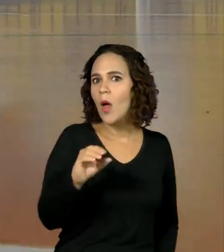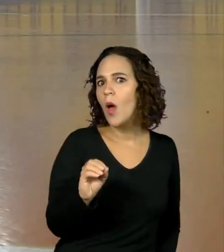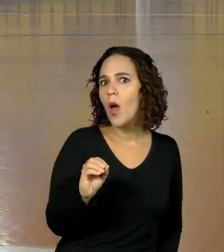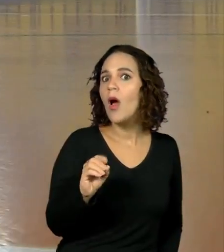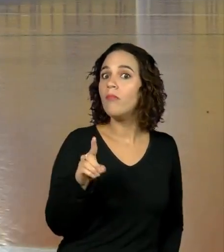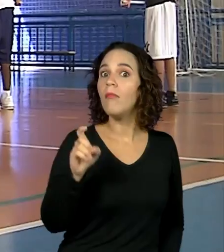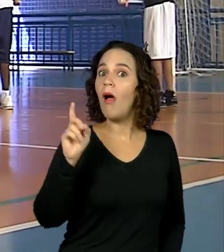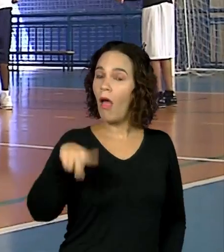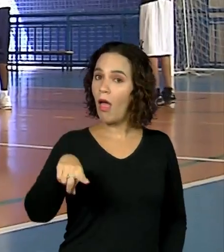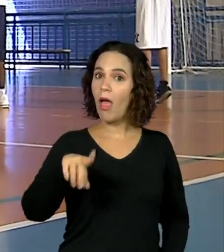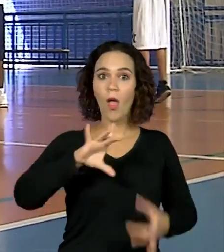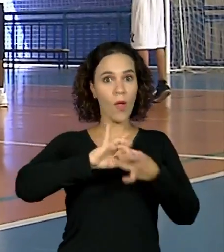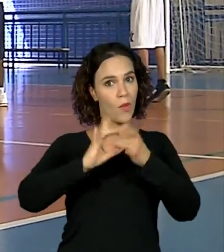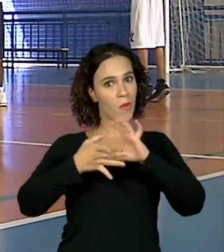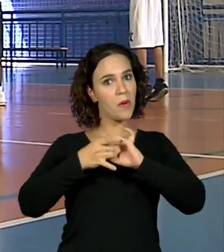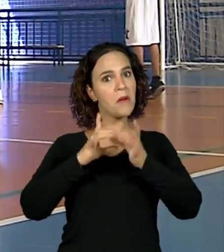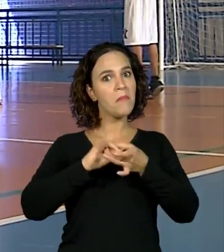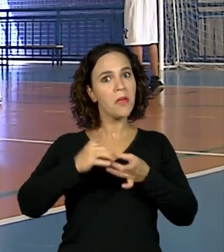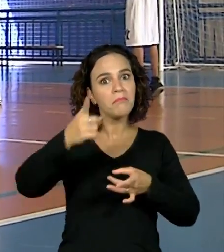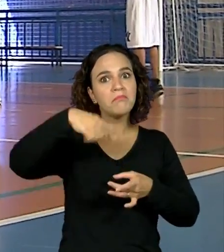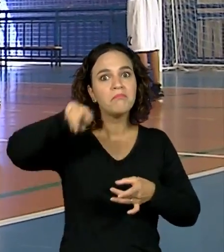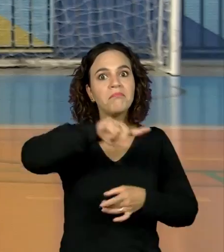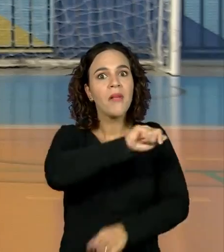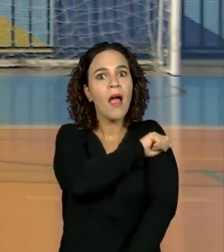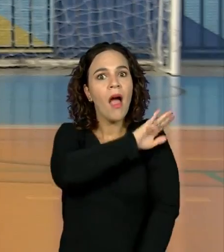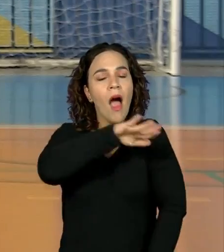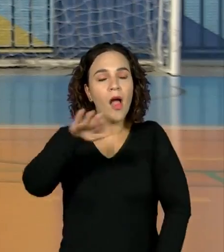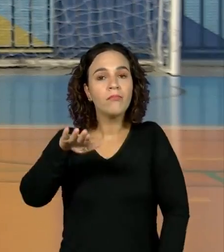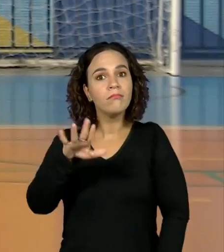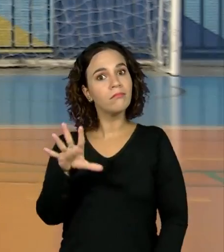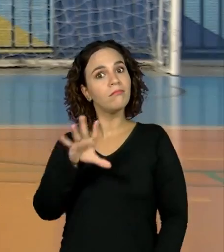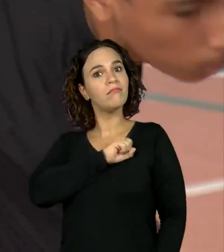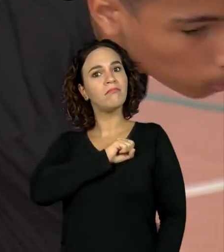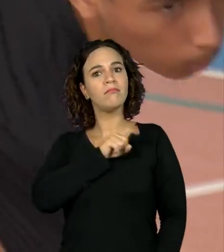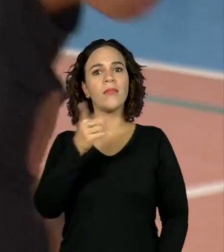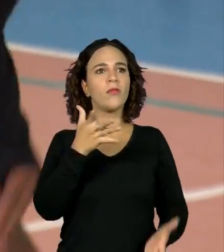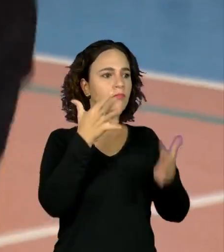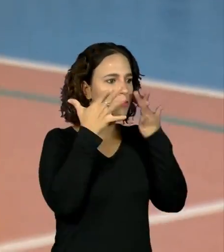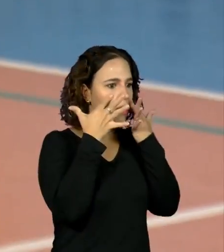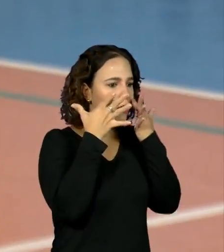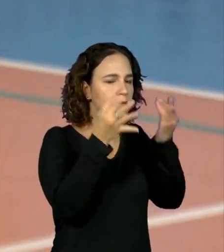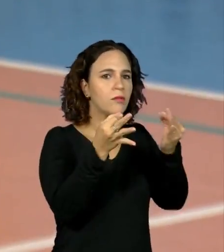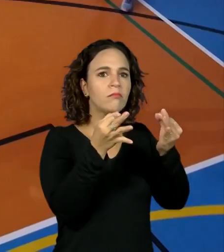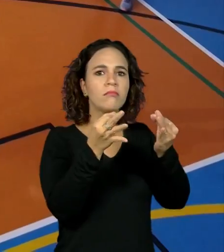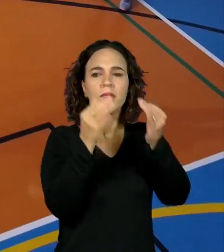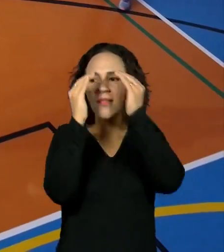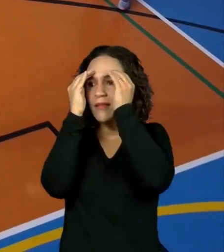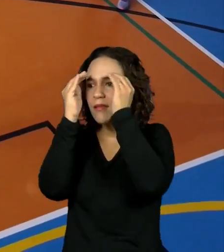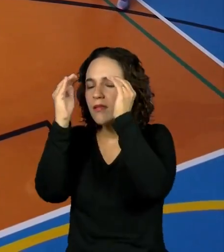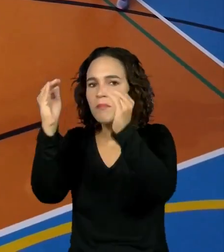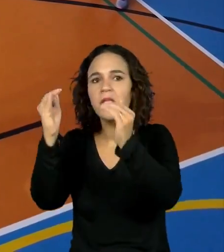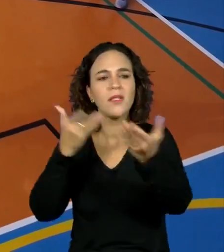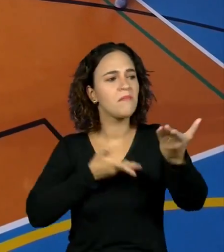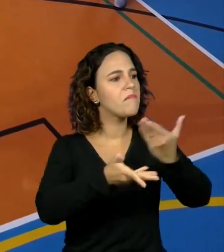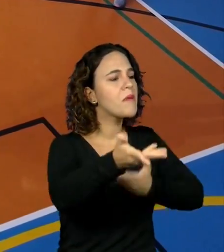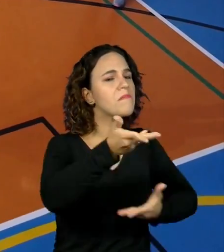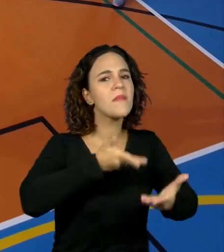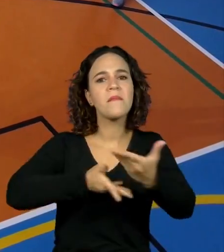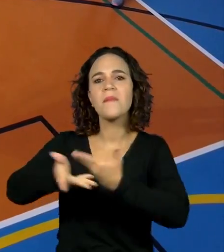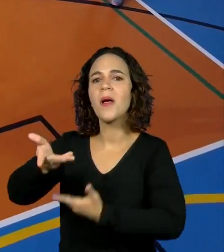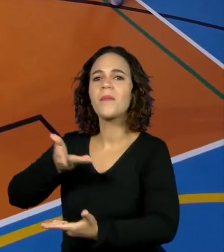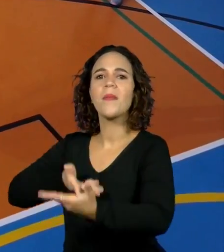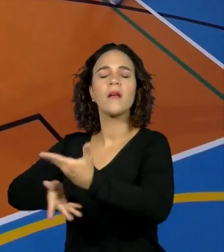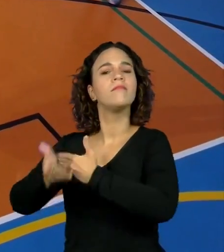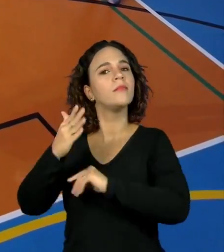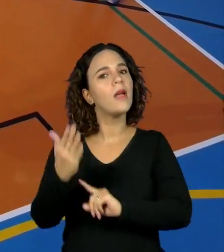modalidade olímpica vem conquistando os alunos. Você tem mais concentração, você tem mais respeito, você dialoga com as pessoas. Isso